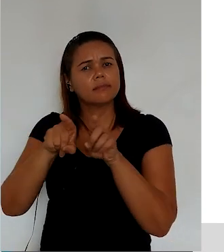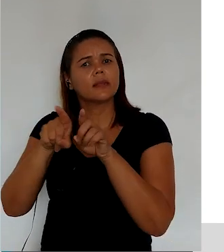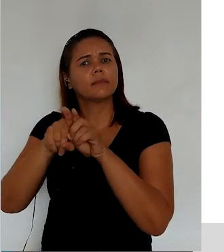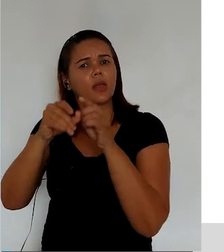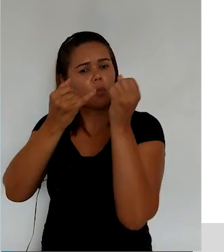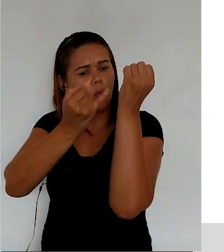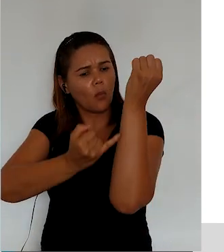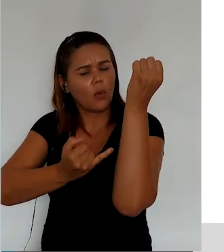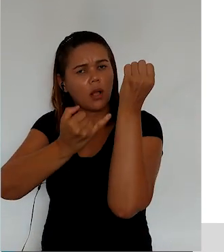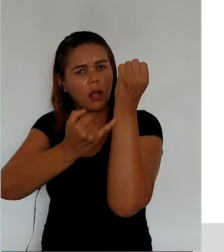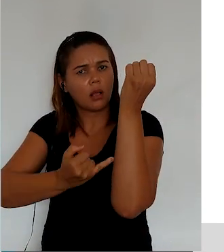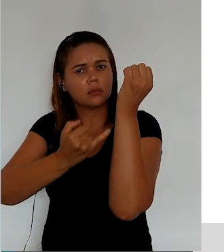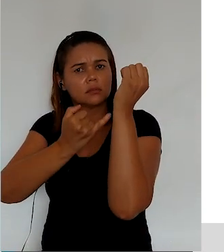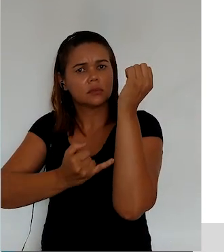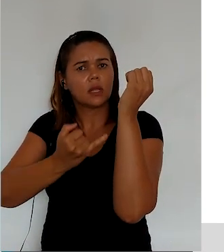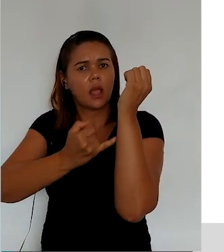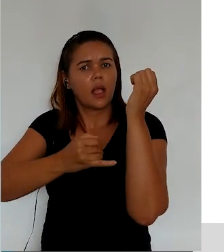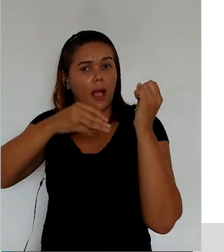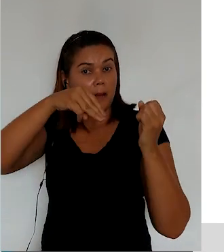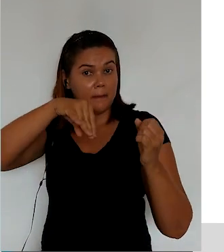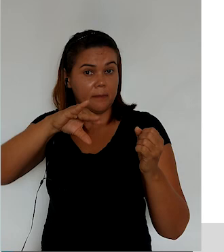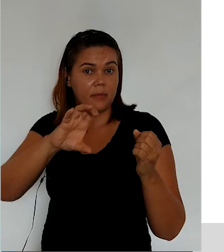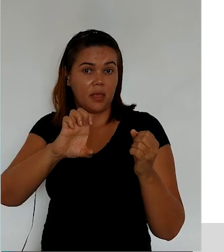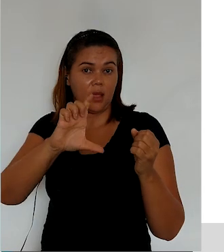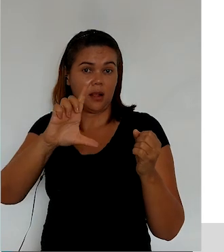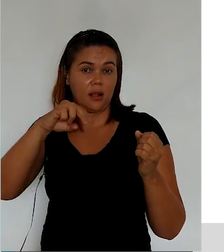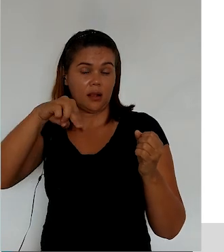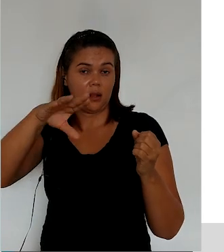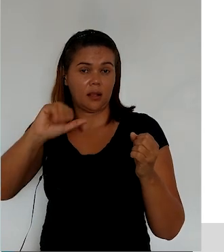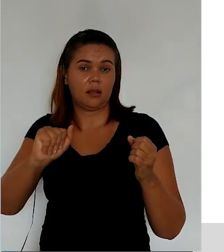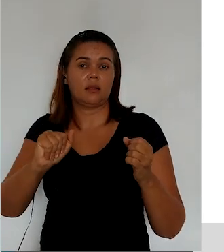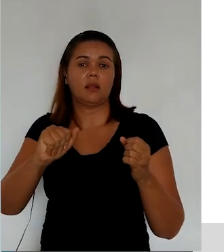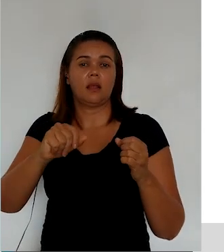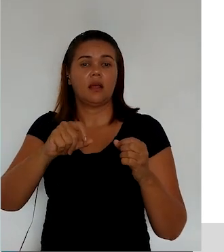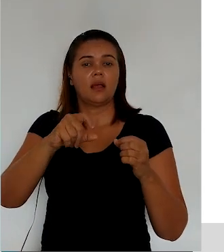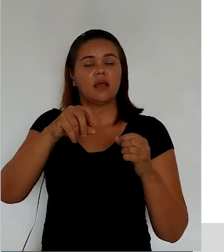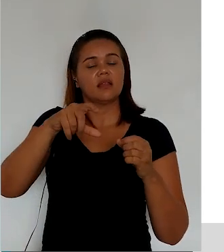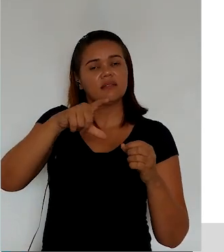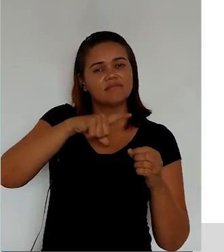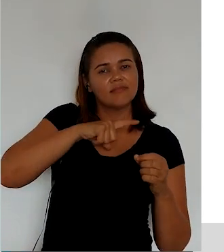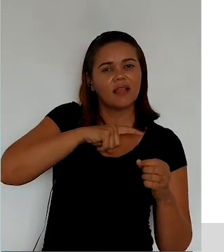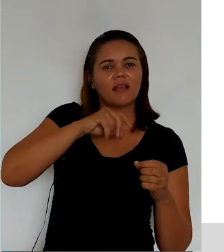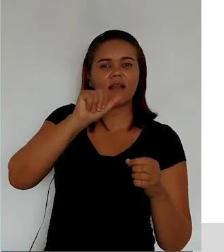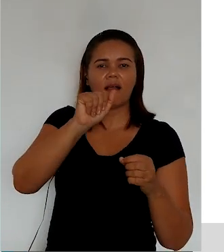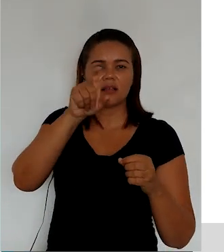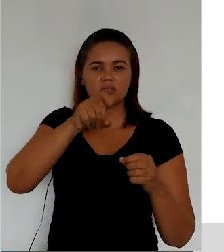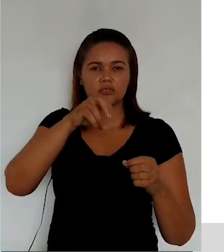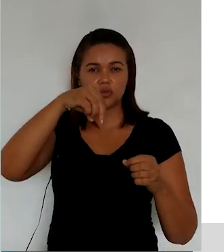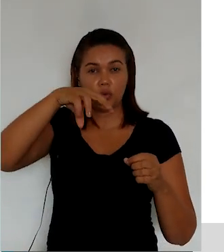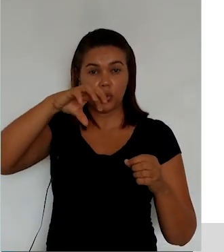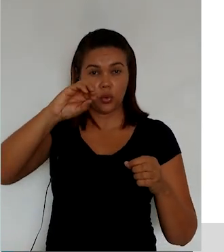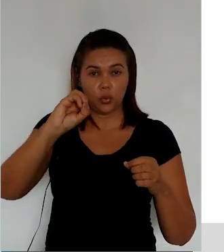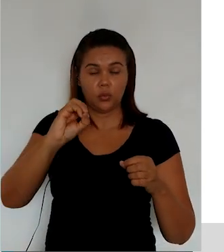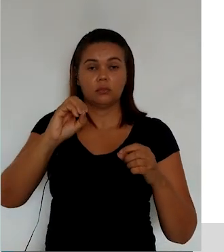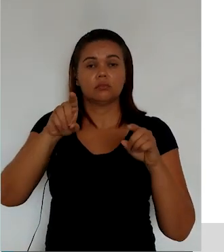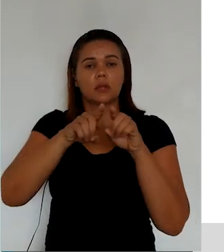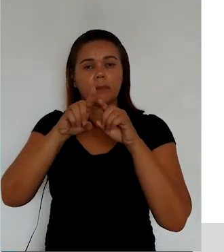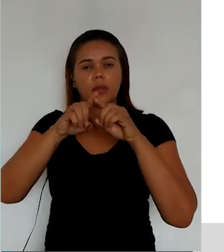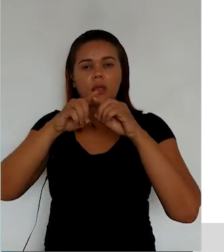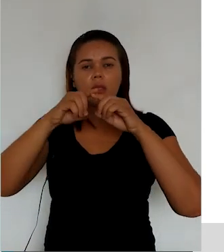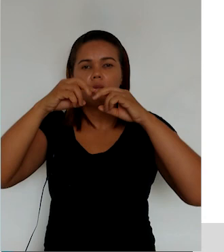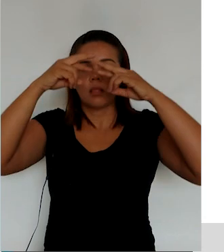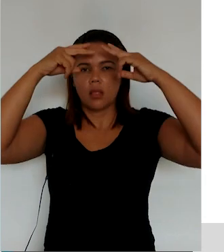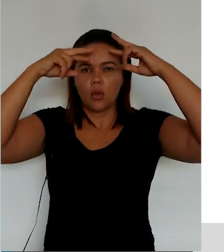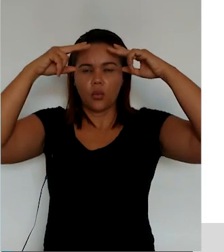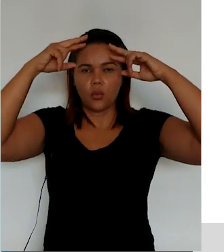e organizam a bainha de mielina em torno dos axônios do neurônio.